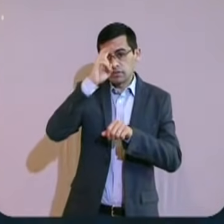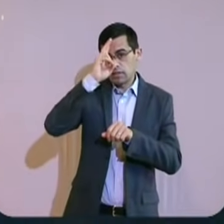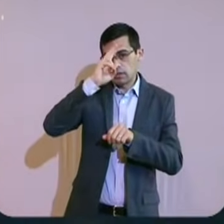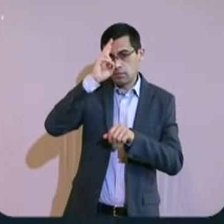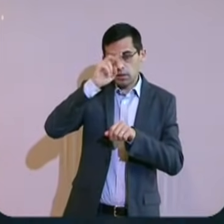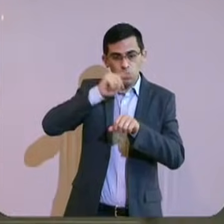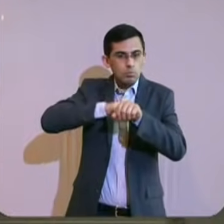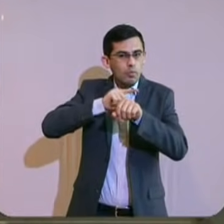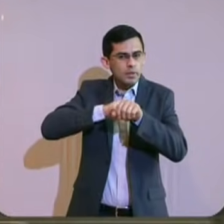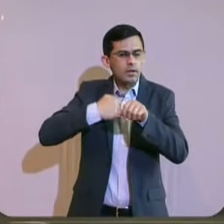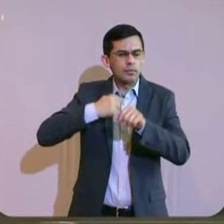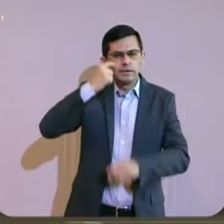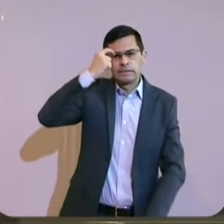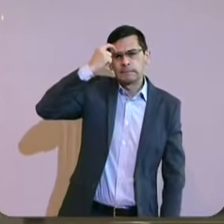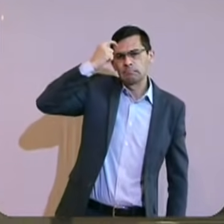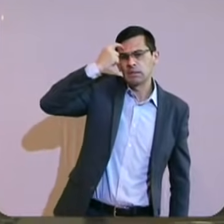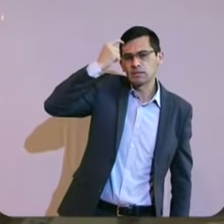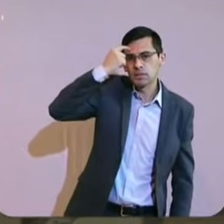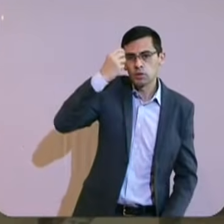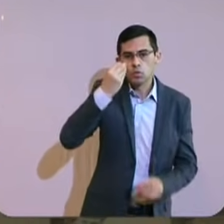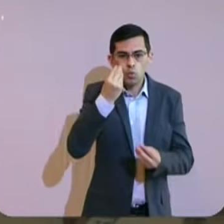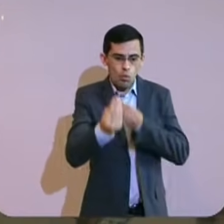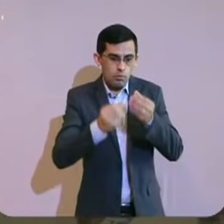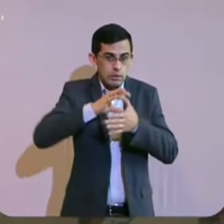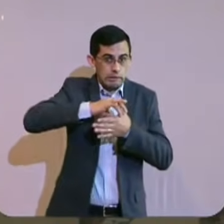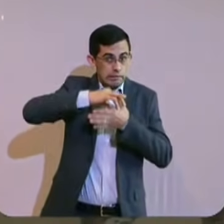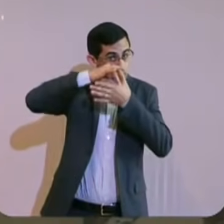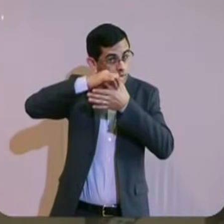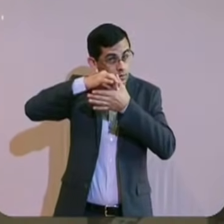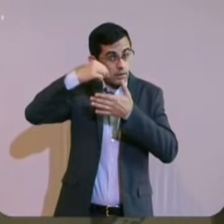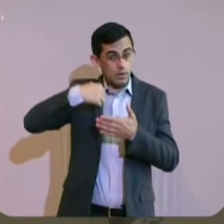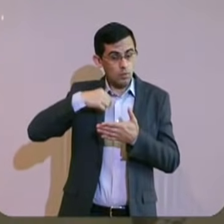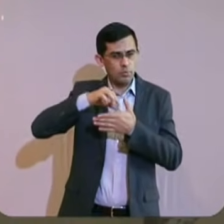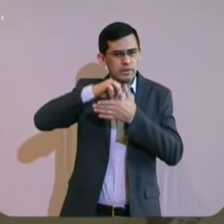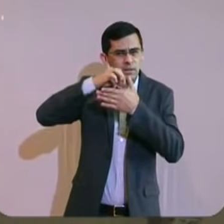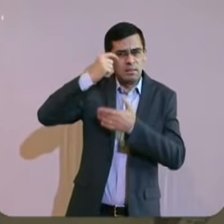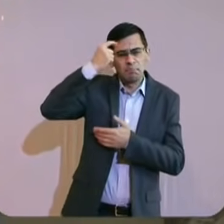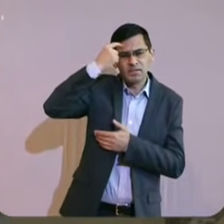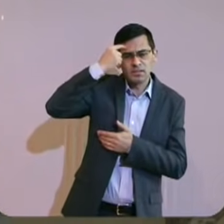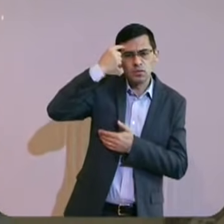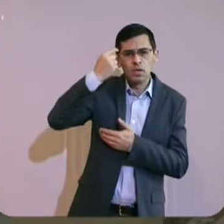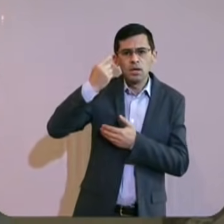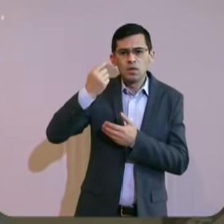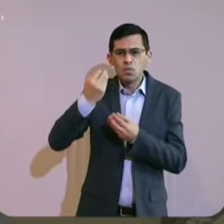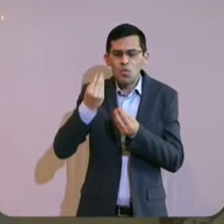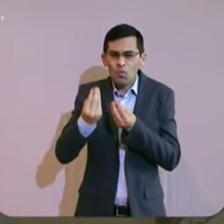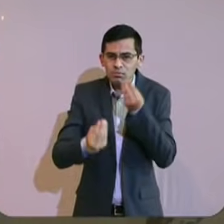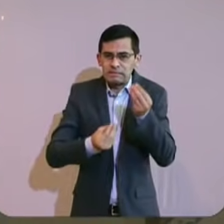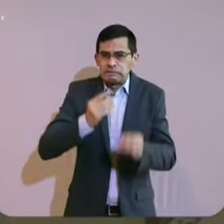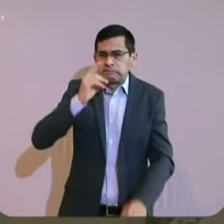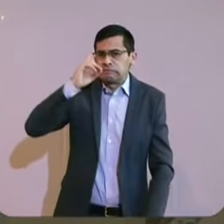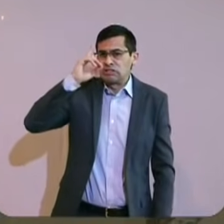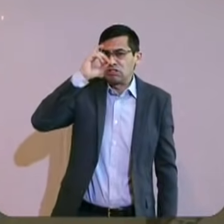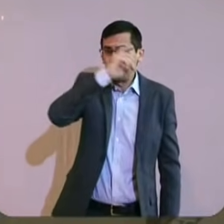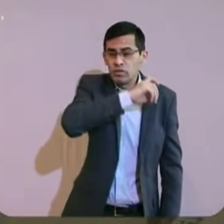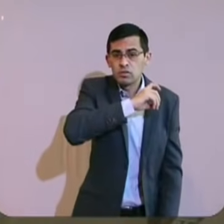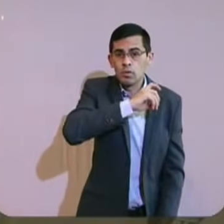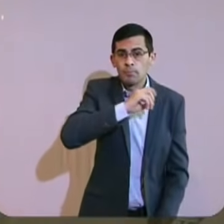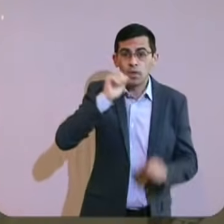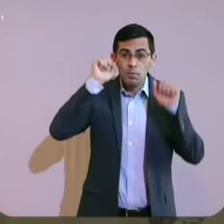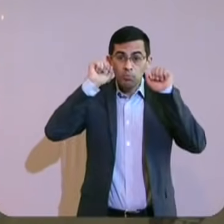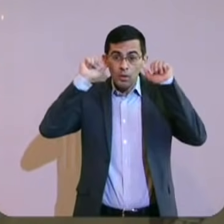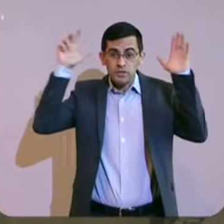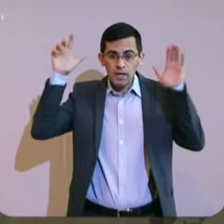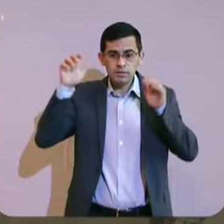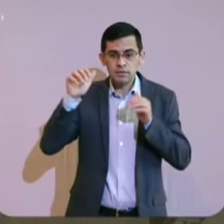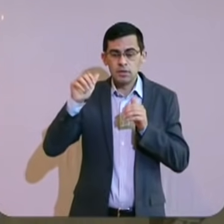da cena, eu fico pensando como líder, eu sou um líder, eu fico pensando como líder, que situação. Ele está levando